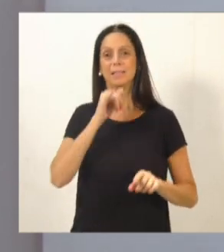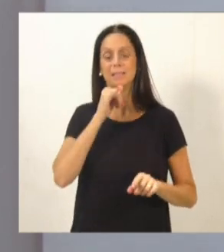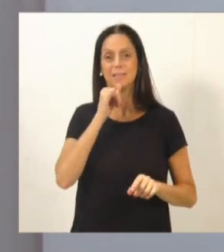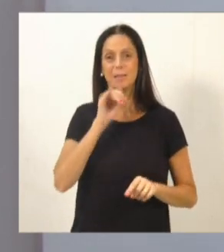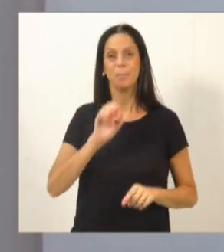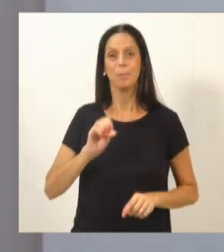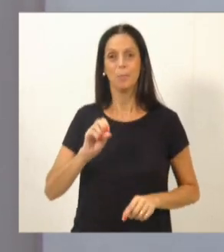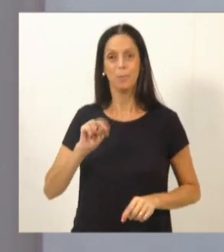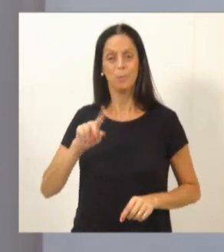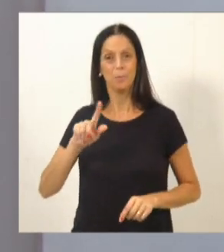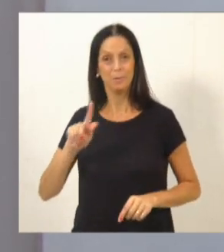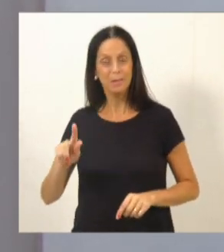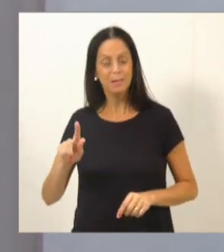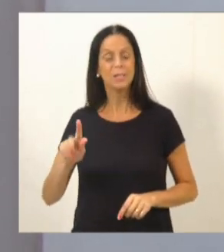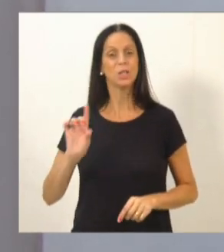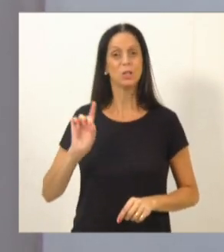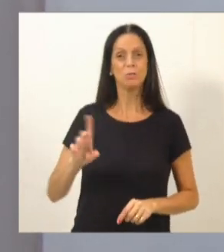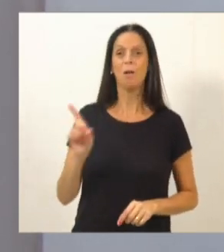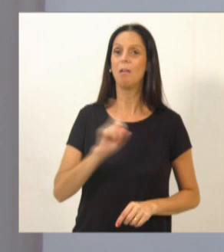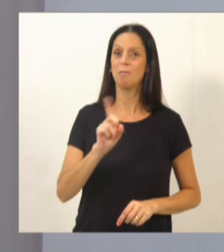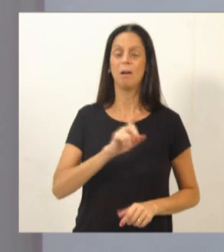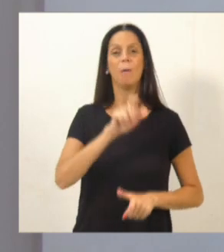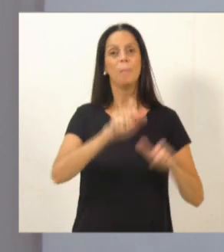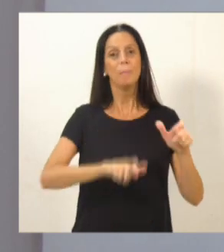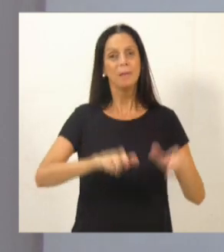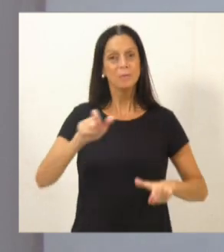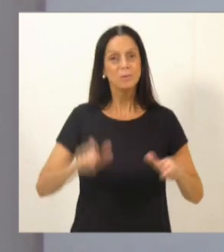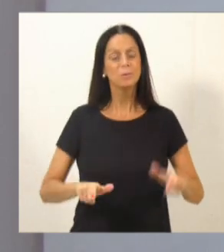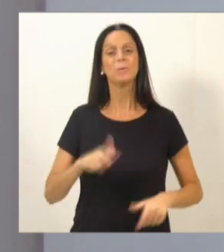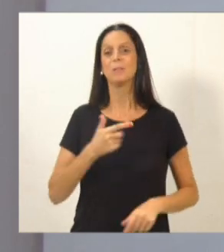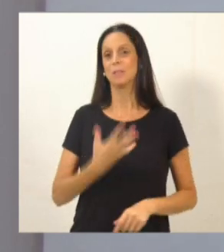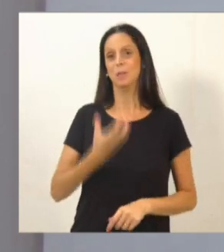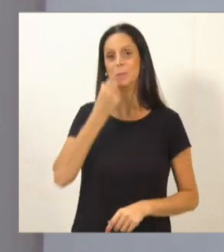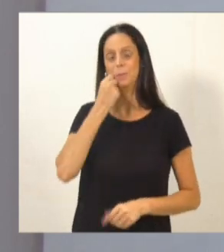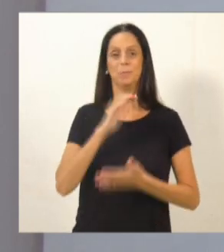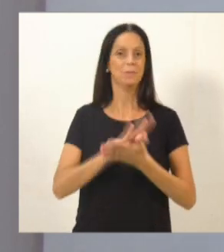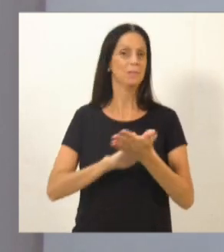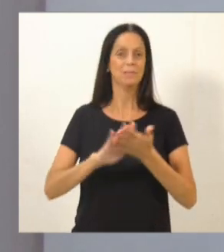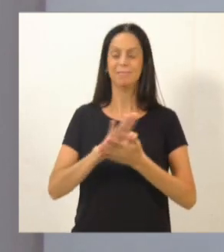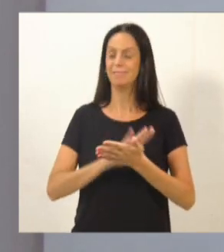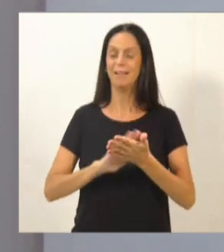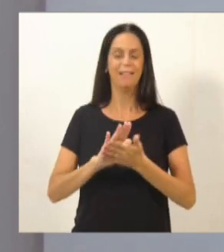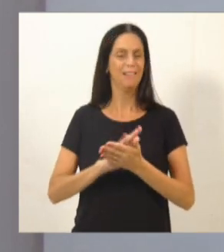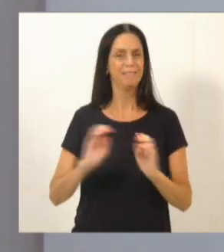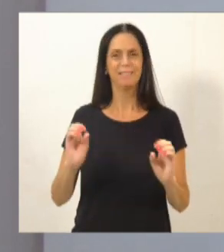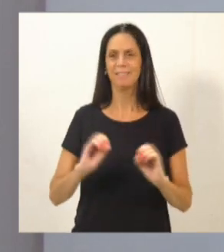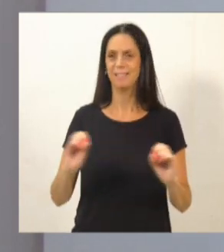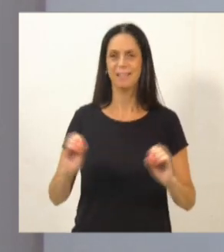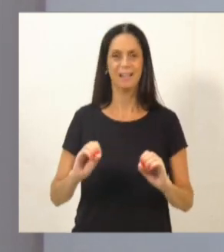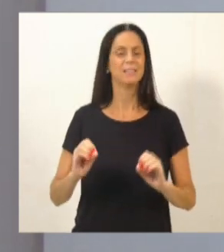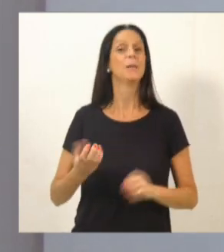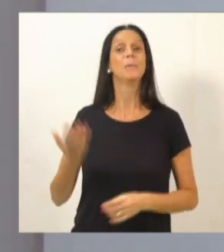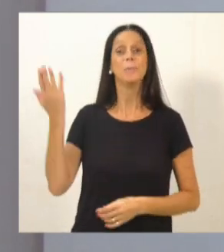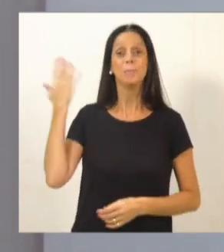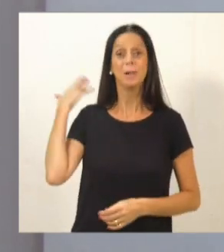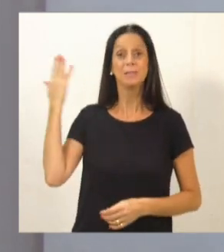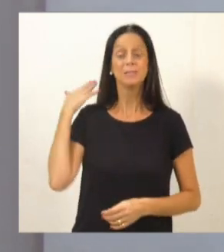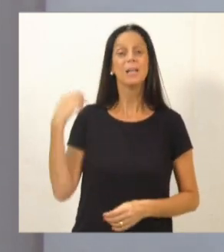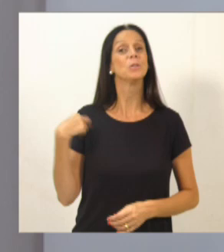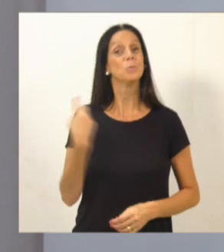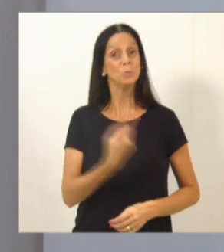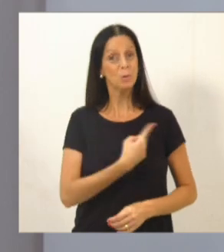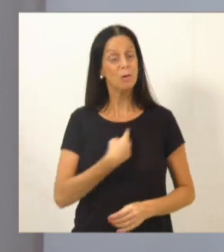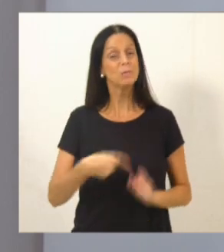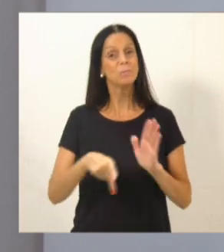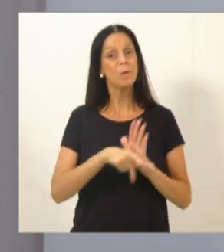como indivíduos não governamentais. Nós não éramos ING, nós não éramos ONG, nós éramos ING. E